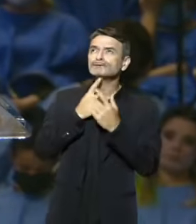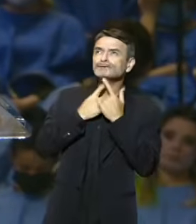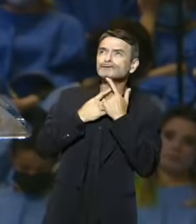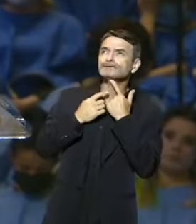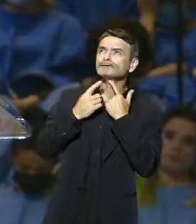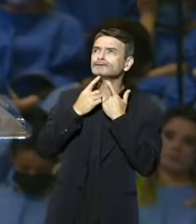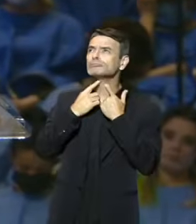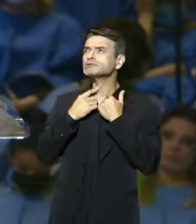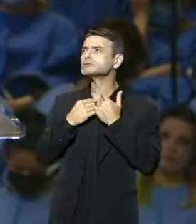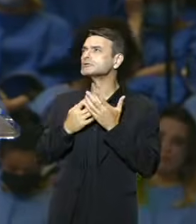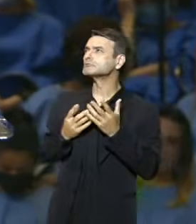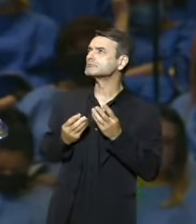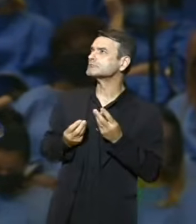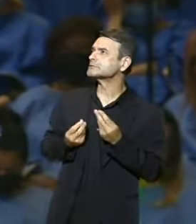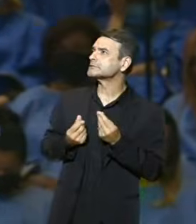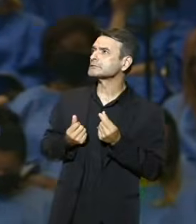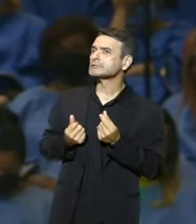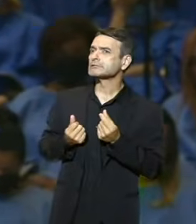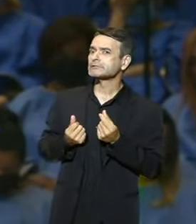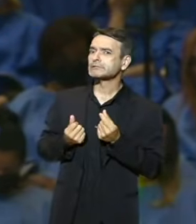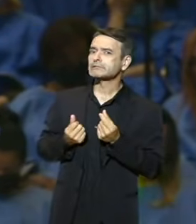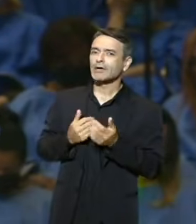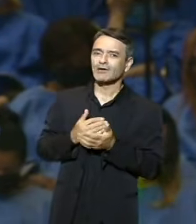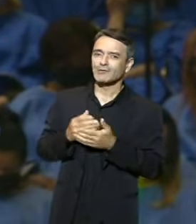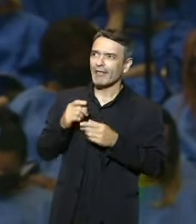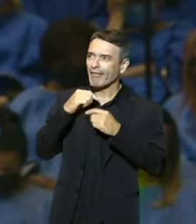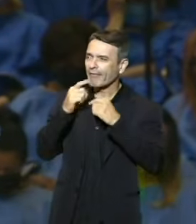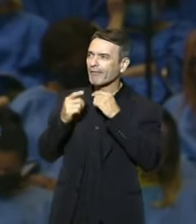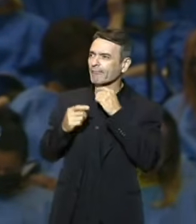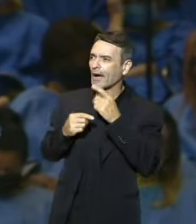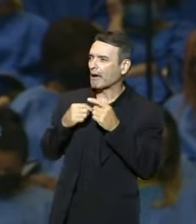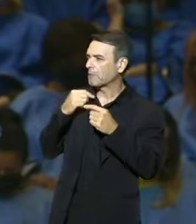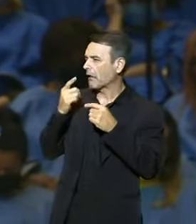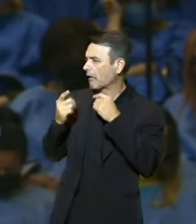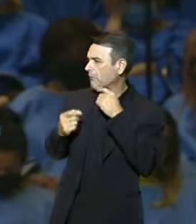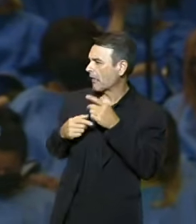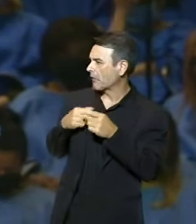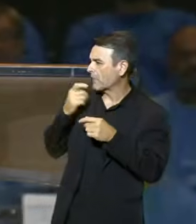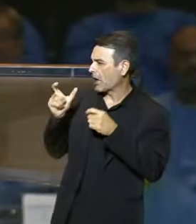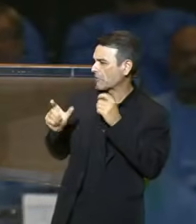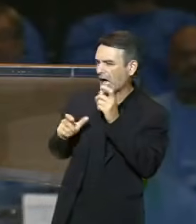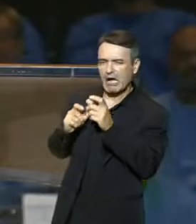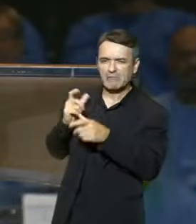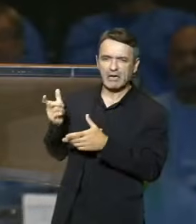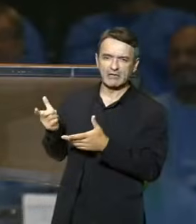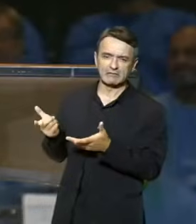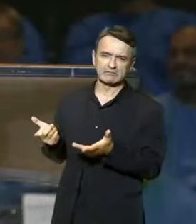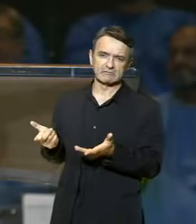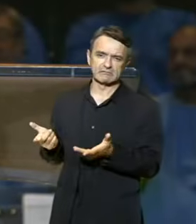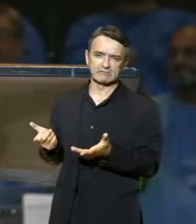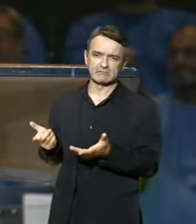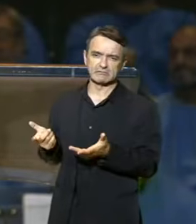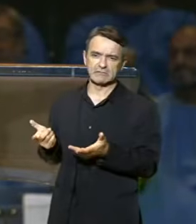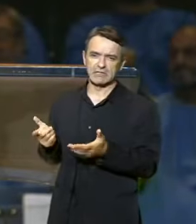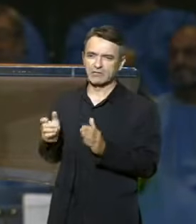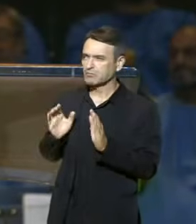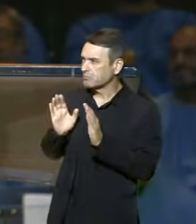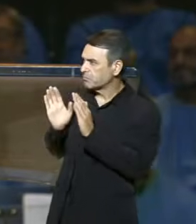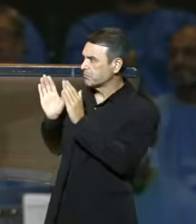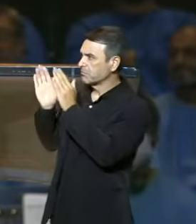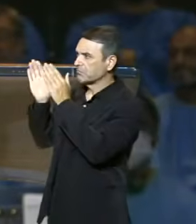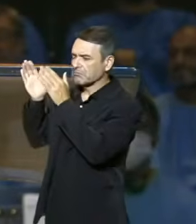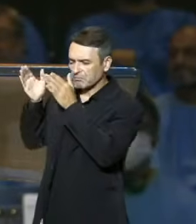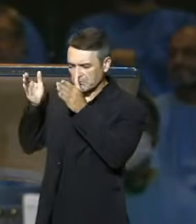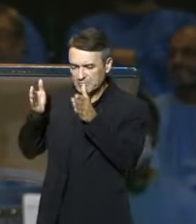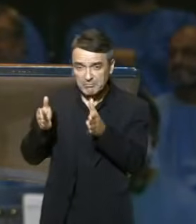murmuração vem. E sabe o que acontece? A murmuração tira o foco da gente, de quem Deus